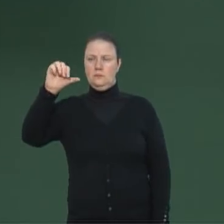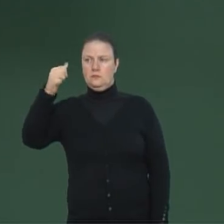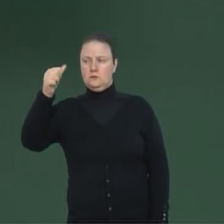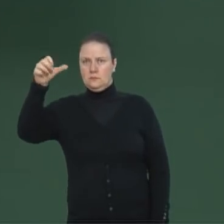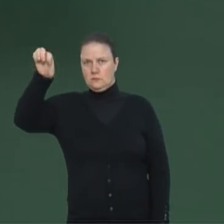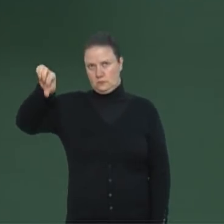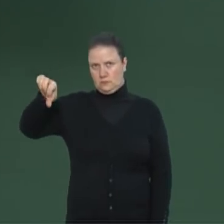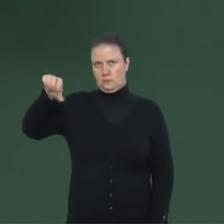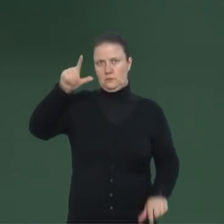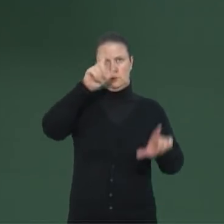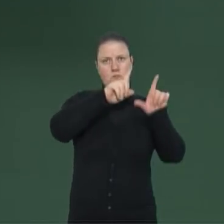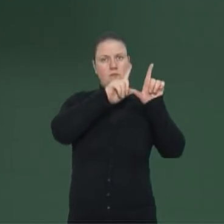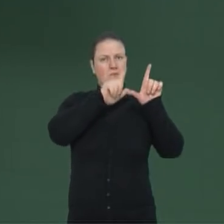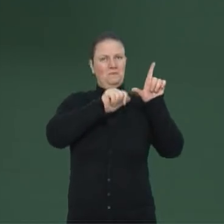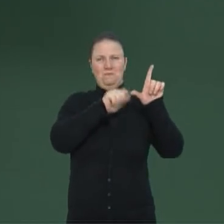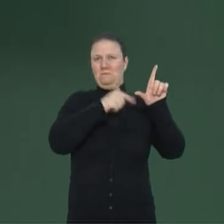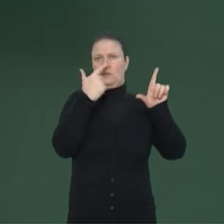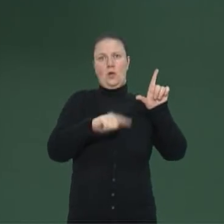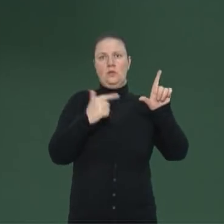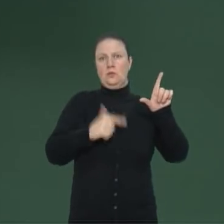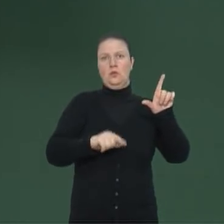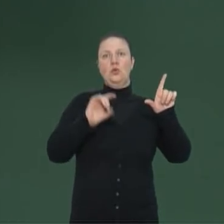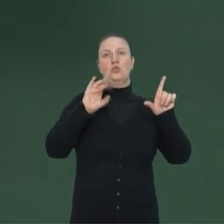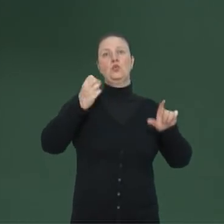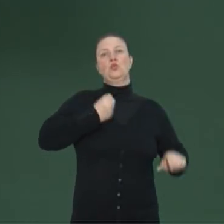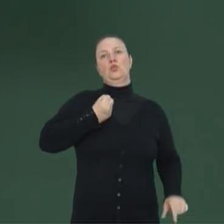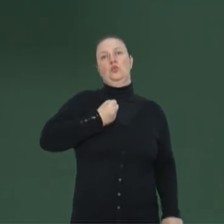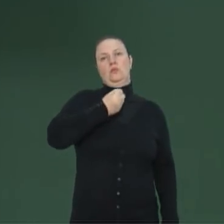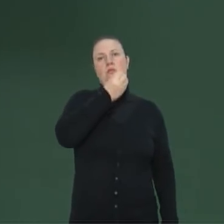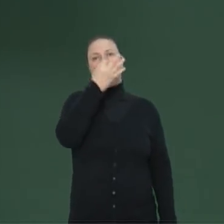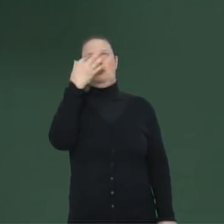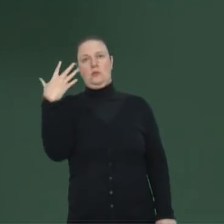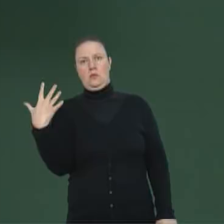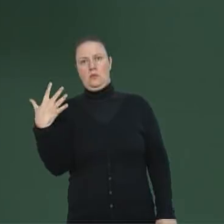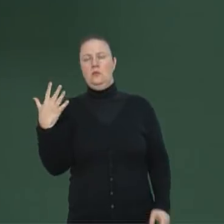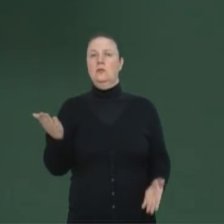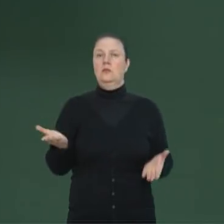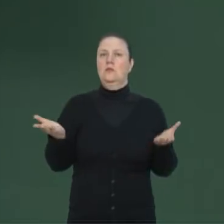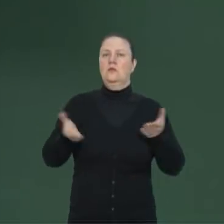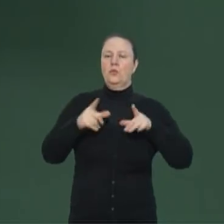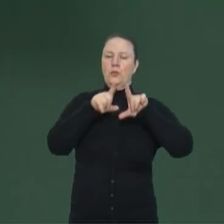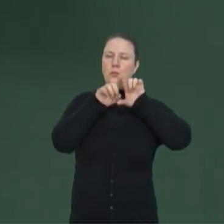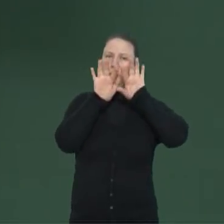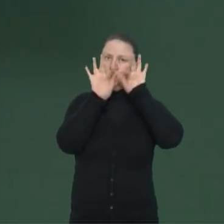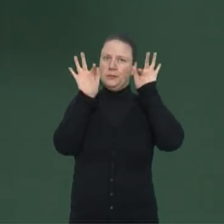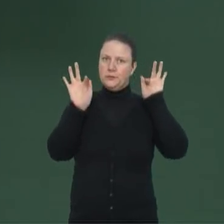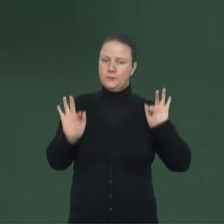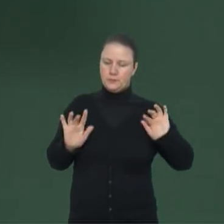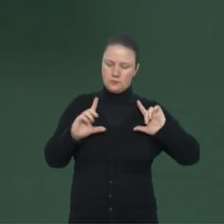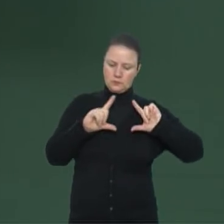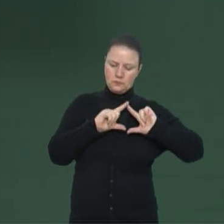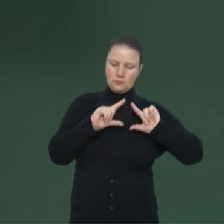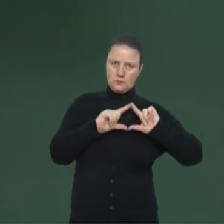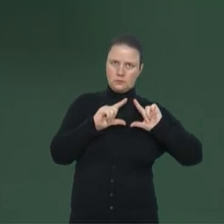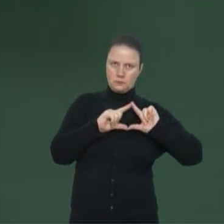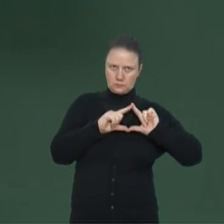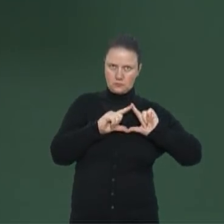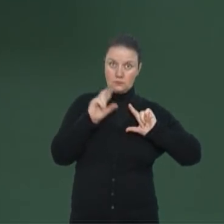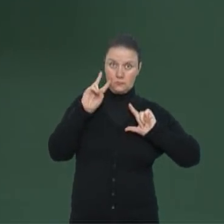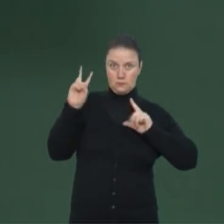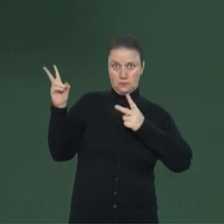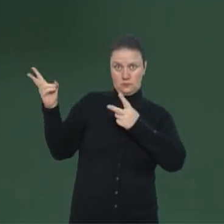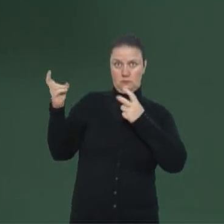não tem letra mais, né? Então aí fica mais tranquilo da gente resolver. Formulazinha do delta está aqui novamente, né? B ao quadrado menos